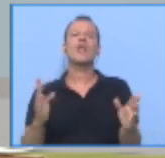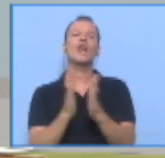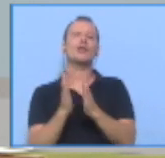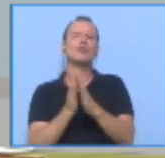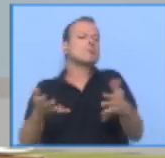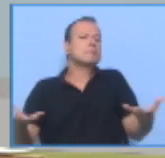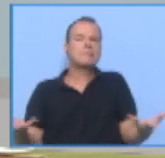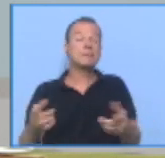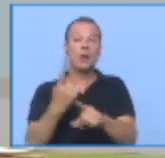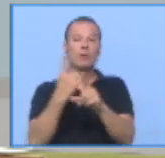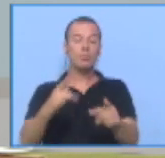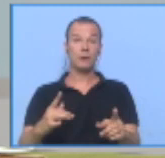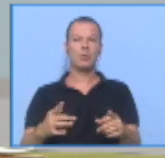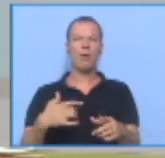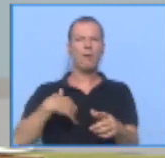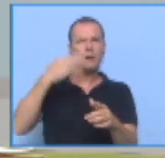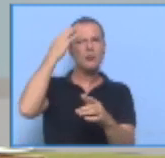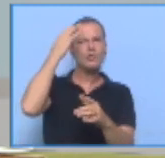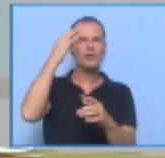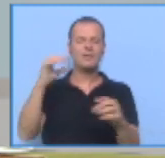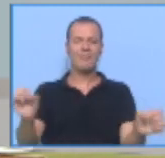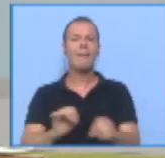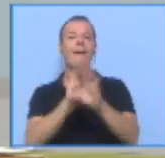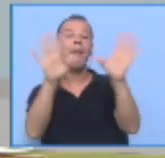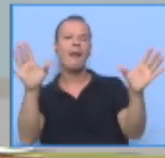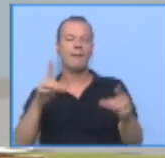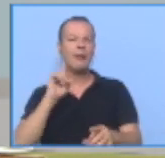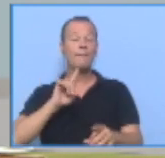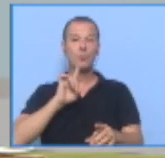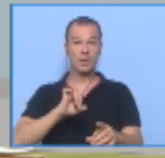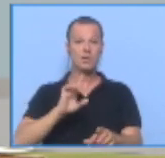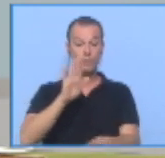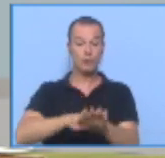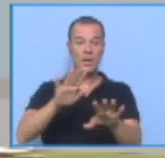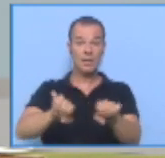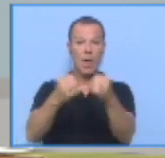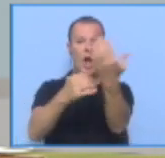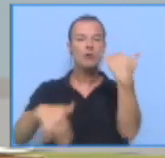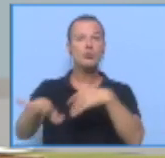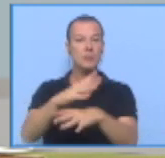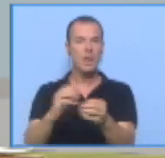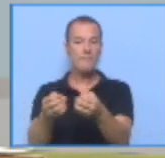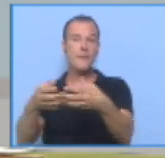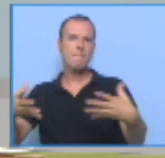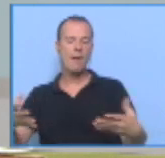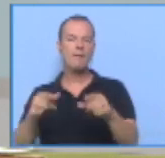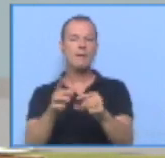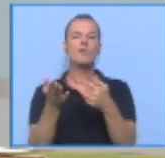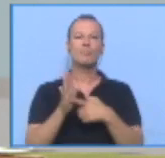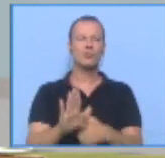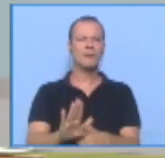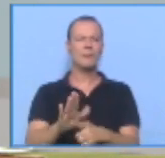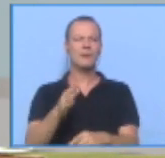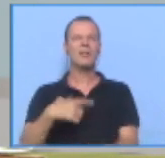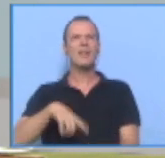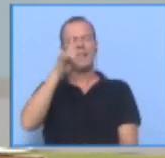Vai havendo uma consciência cada vez mais clara da importância do religioso para a construção do social. Lembro, por exemplo, aquele